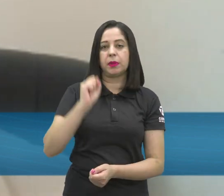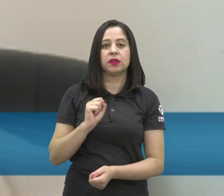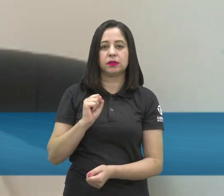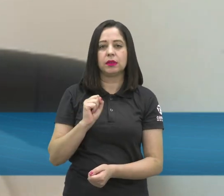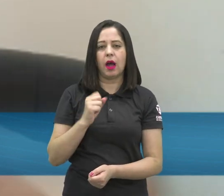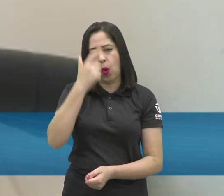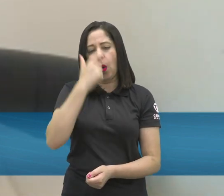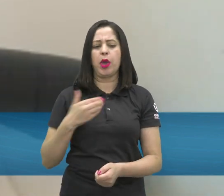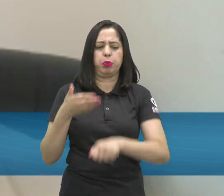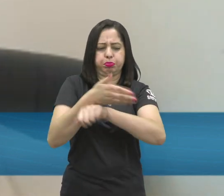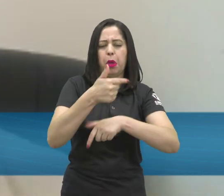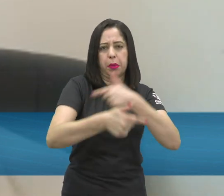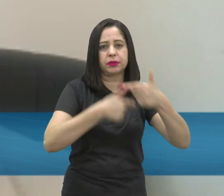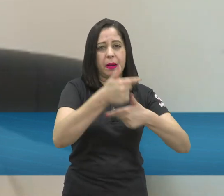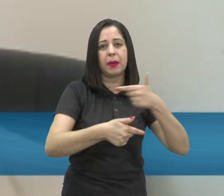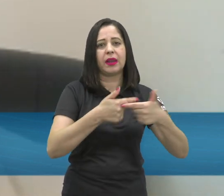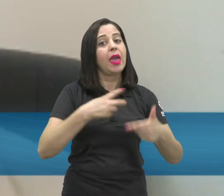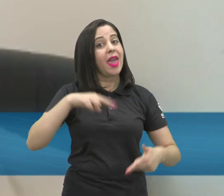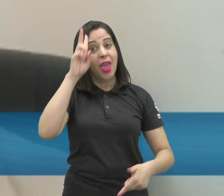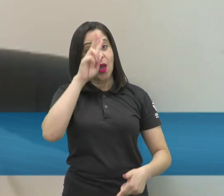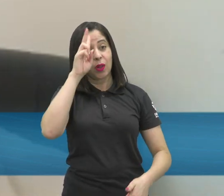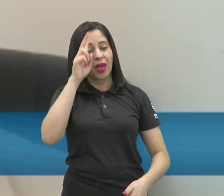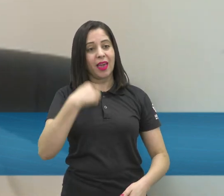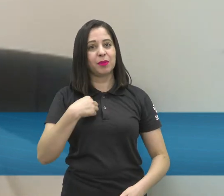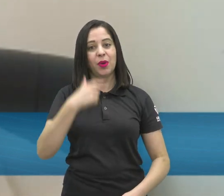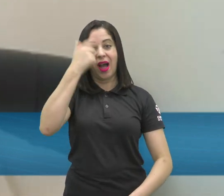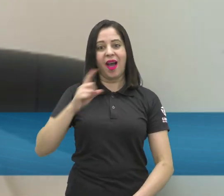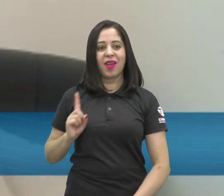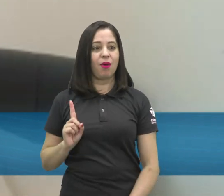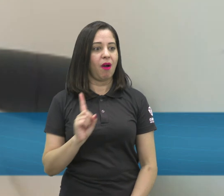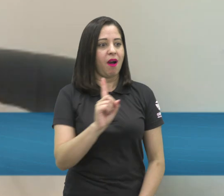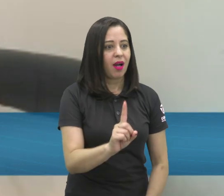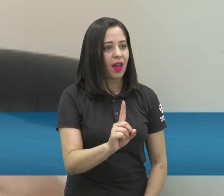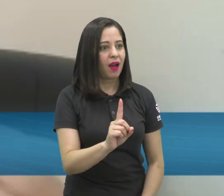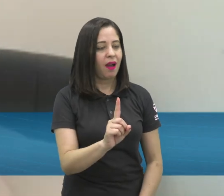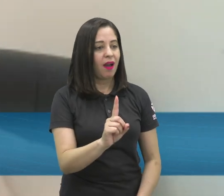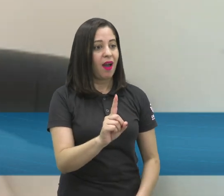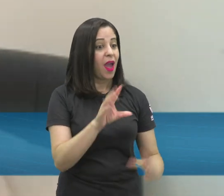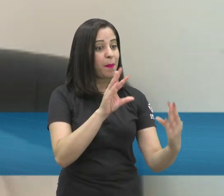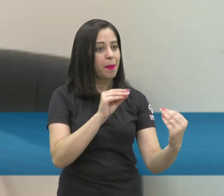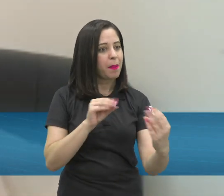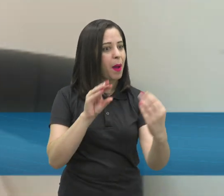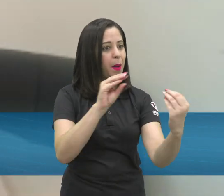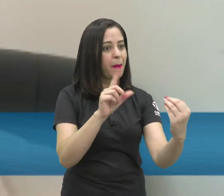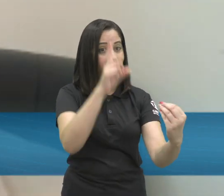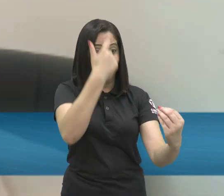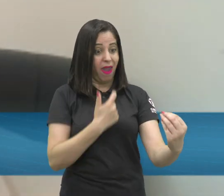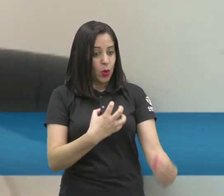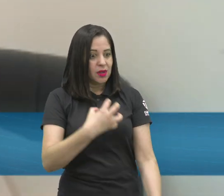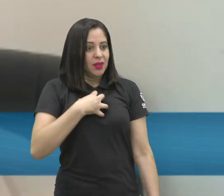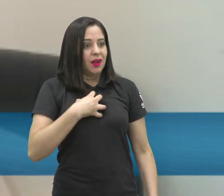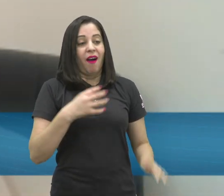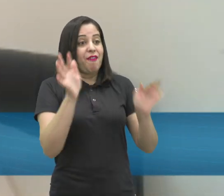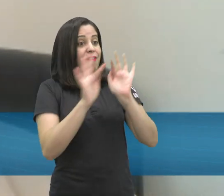trabalhar e cheguei a atuar junto, eu lembro da alegria que eu sentia quando estava apenas conversando com algum paciente,